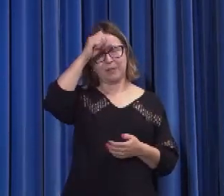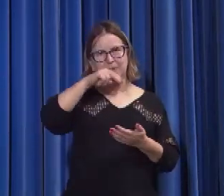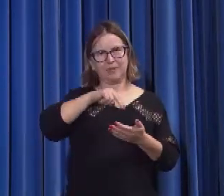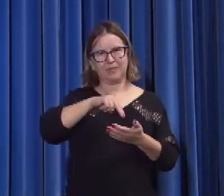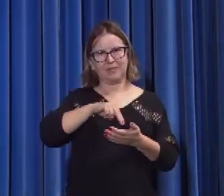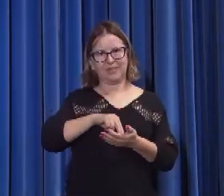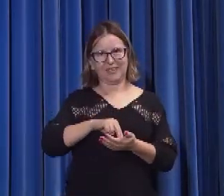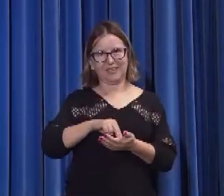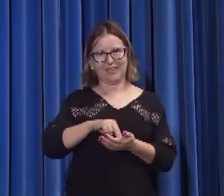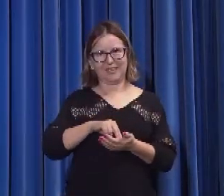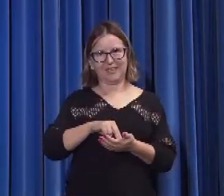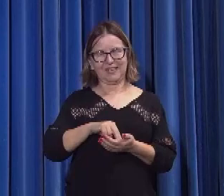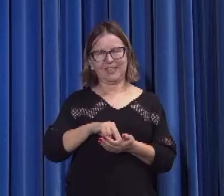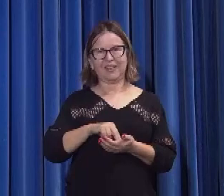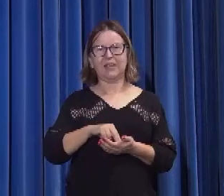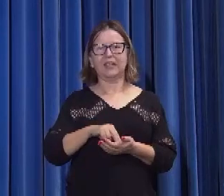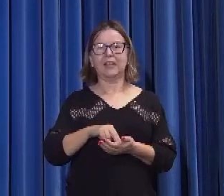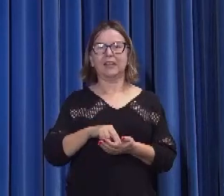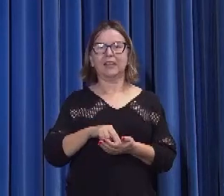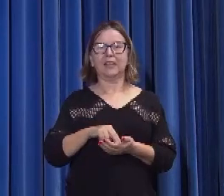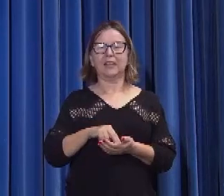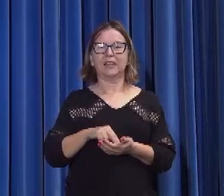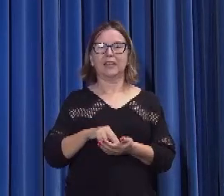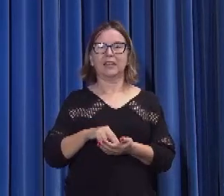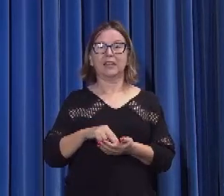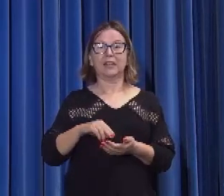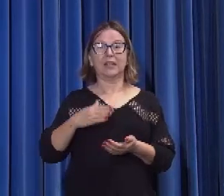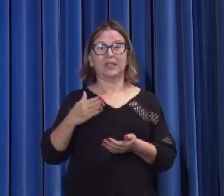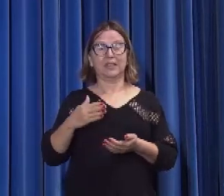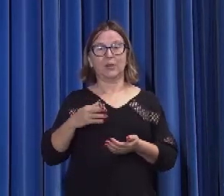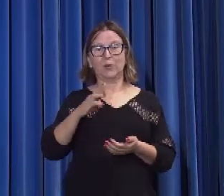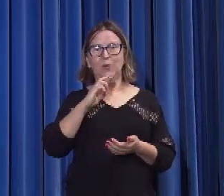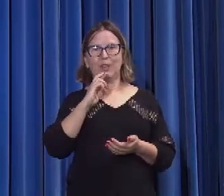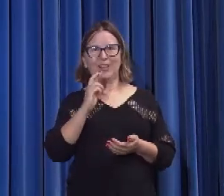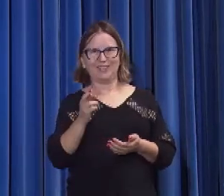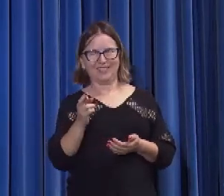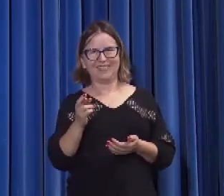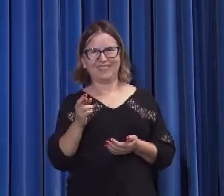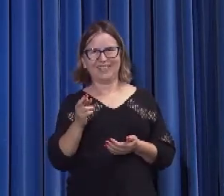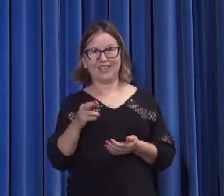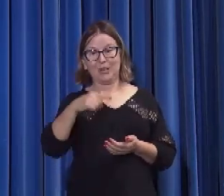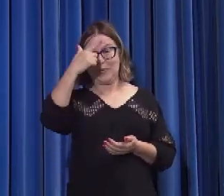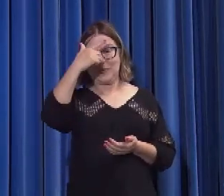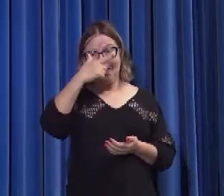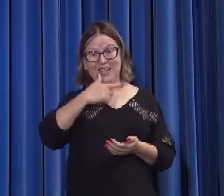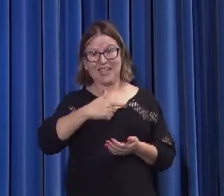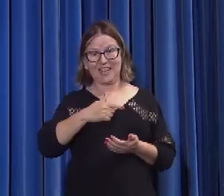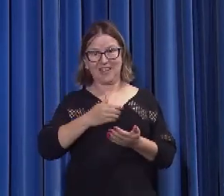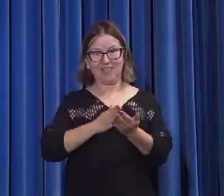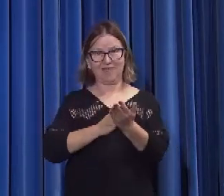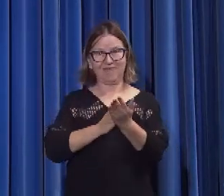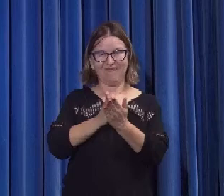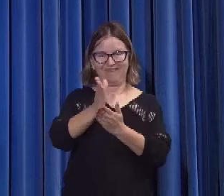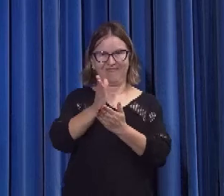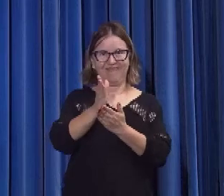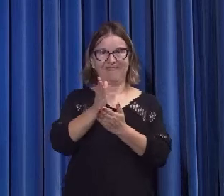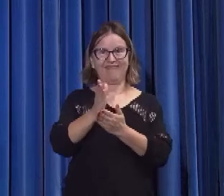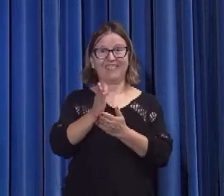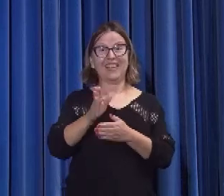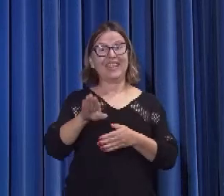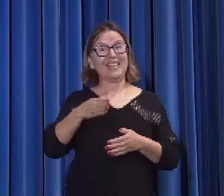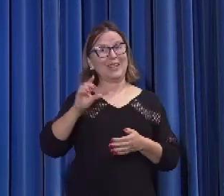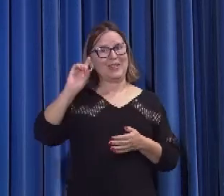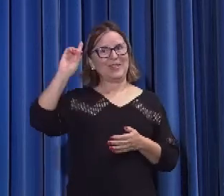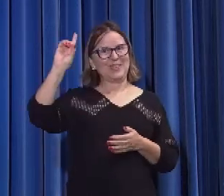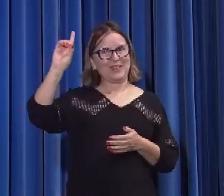caráter aprovado. Dokimê. Assim, Ele poderá, então, nos usar e fazer grandes